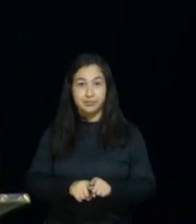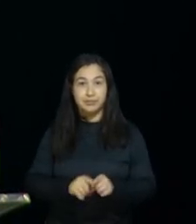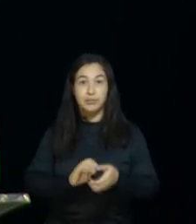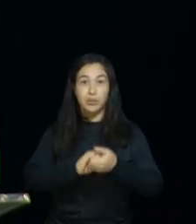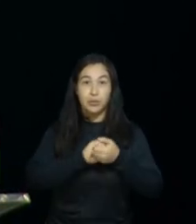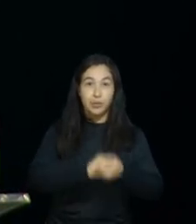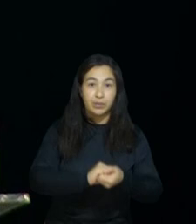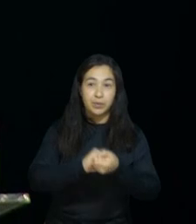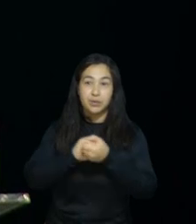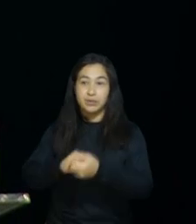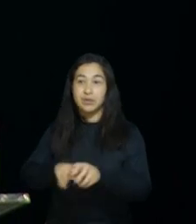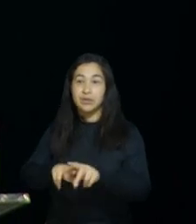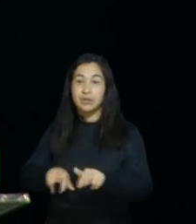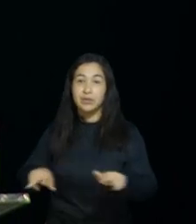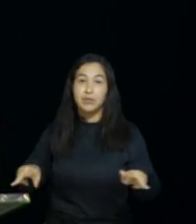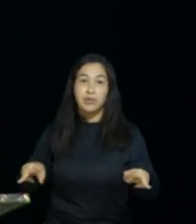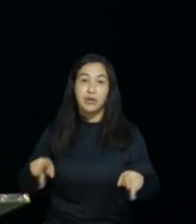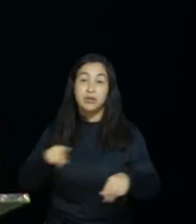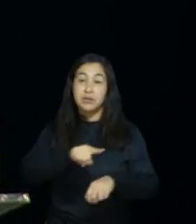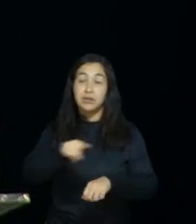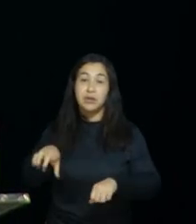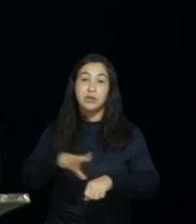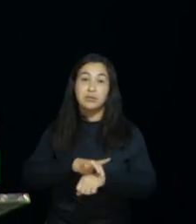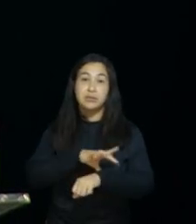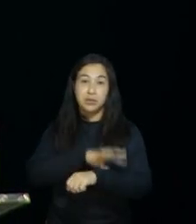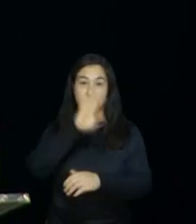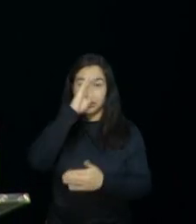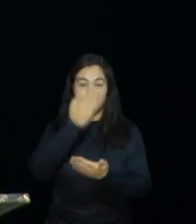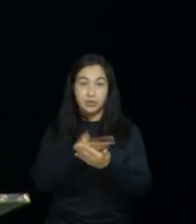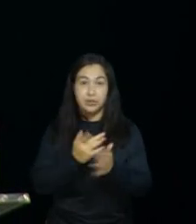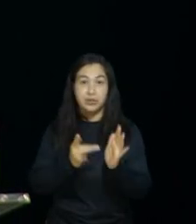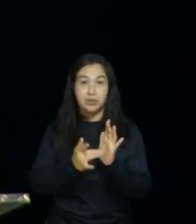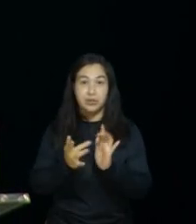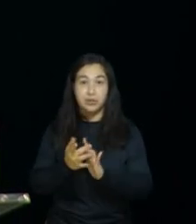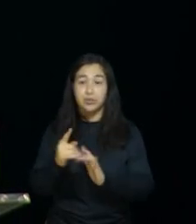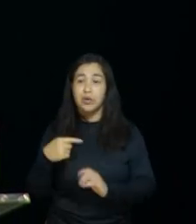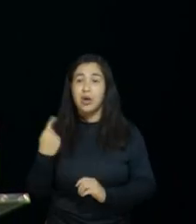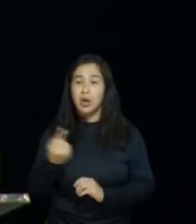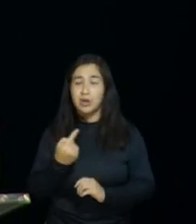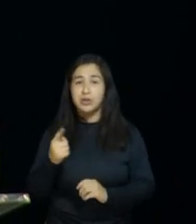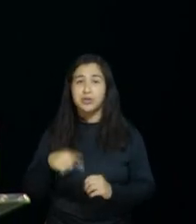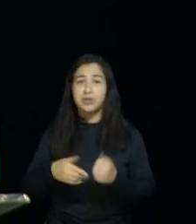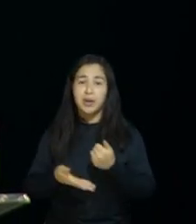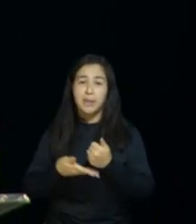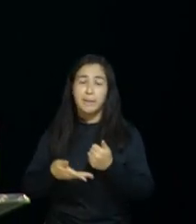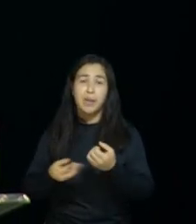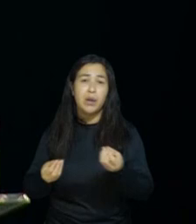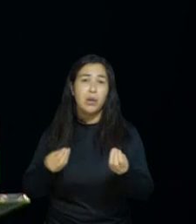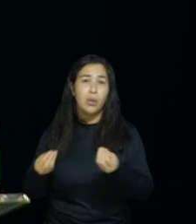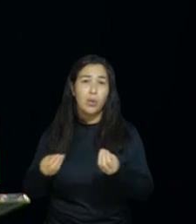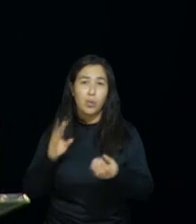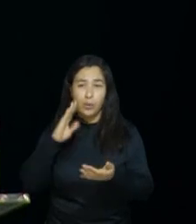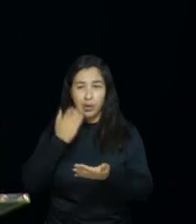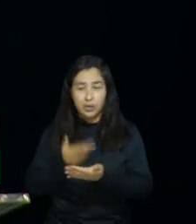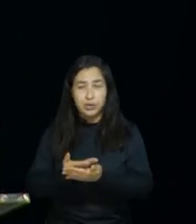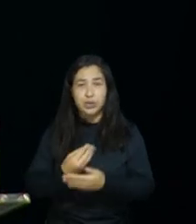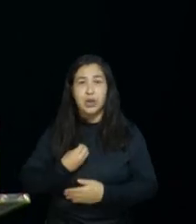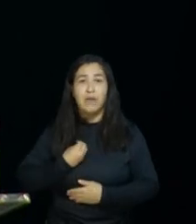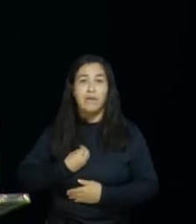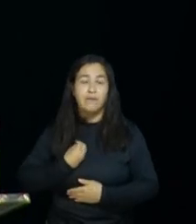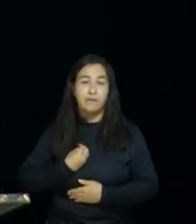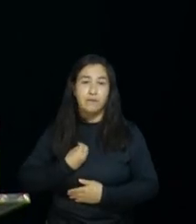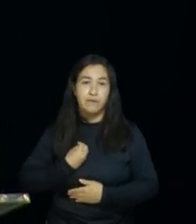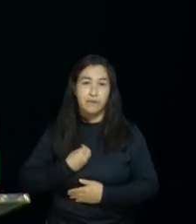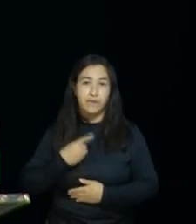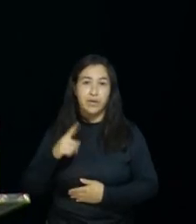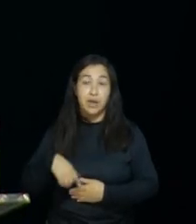deputados evangélicos, nós temos um princípio muito caro para nós, que é a defesa da vida, desde a concepção. Nós entendemos que a vida ela é dom de Deus e